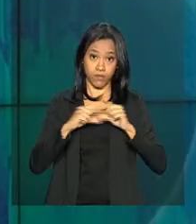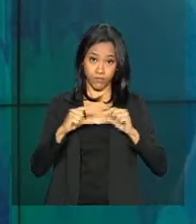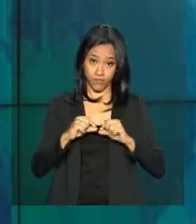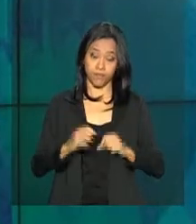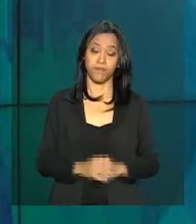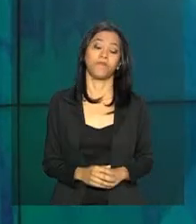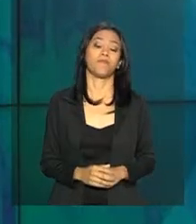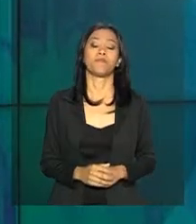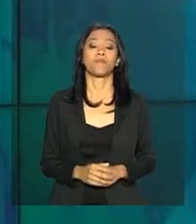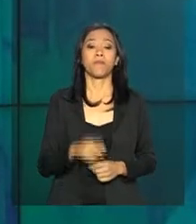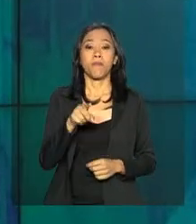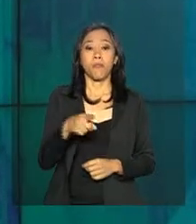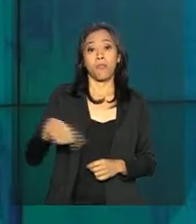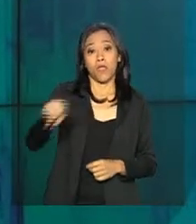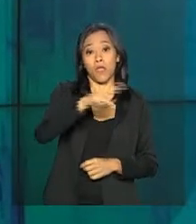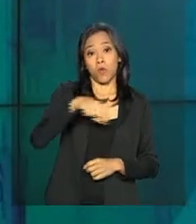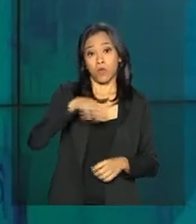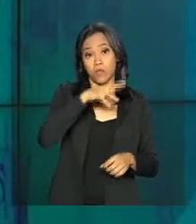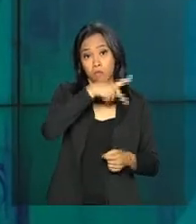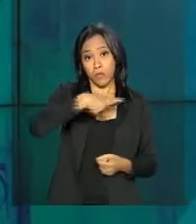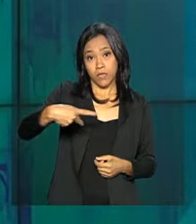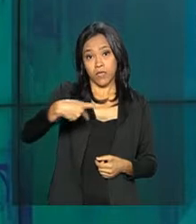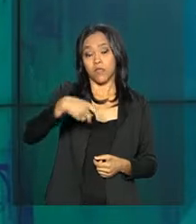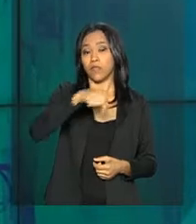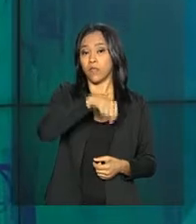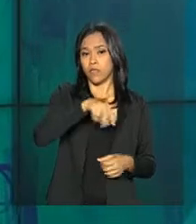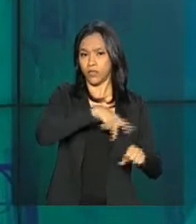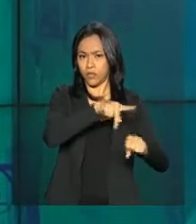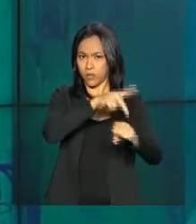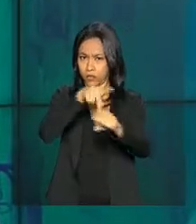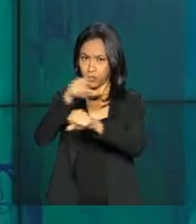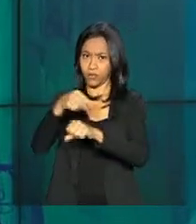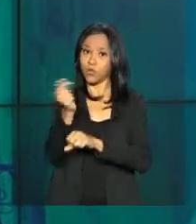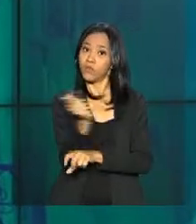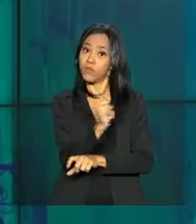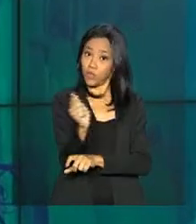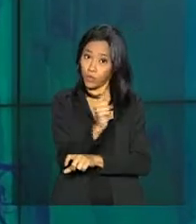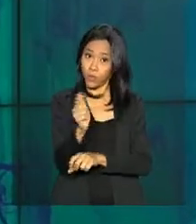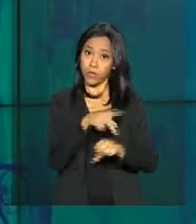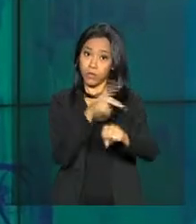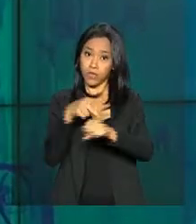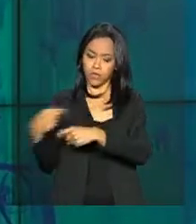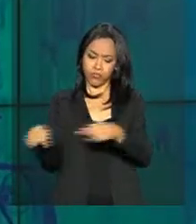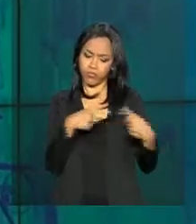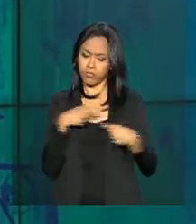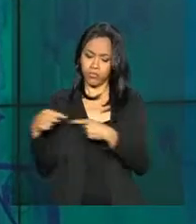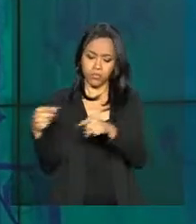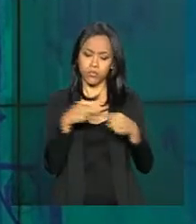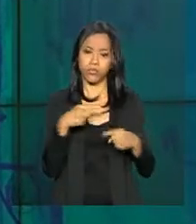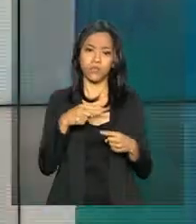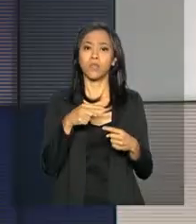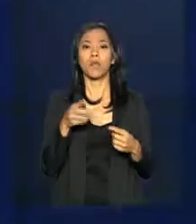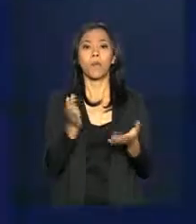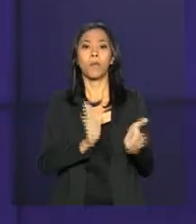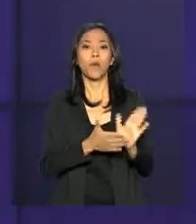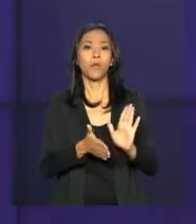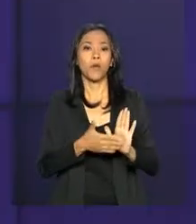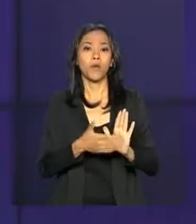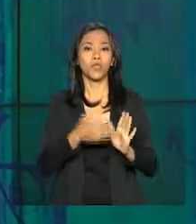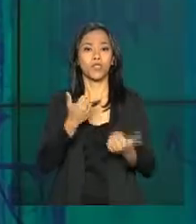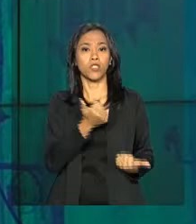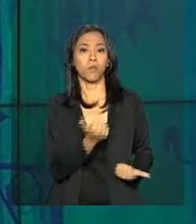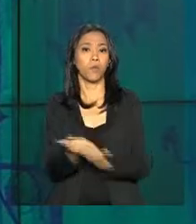os chefes de estado e de governo dos vinte e dois países se reúnem para discutir propostas de cooperação a intenção é